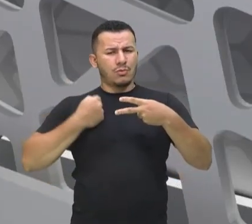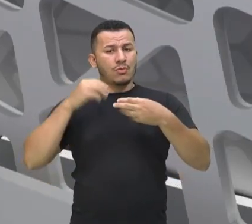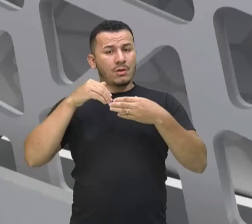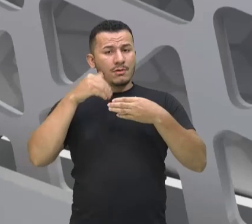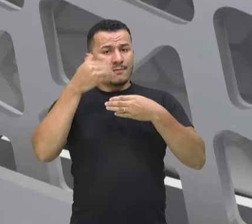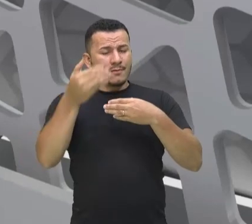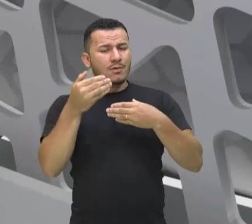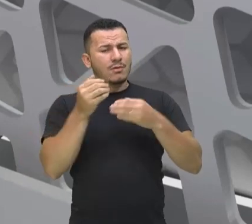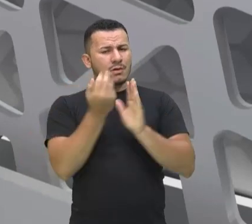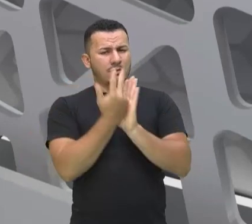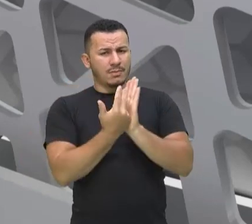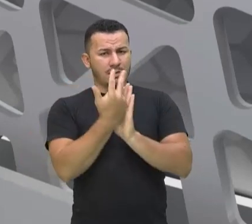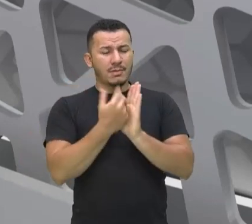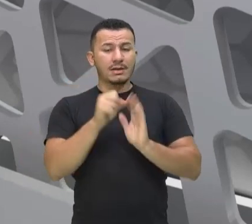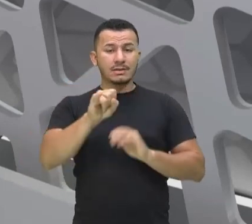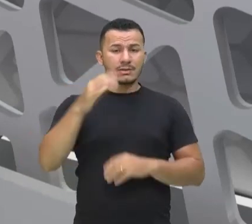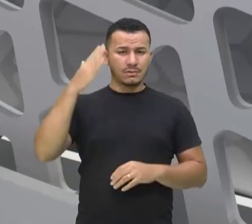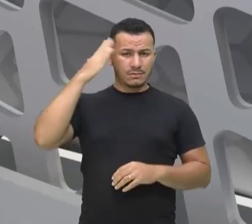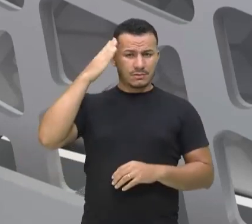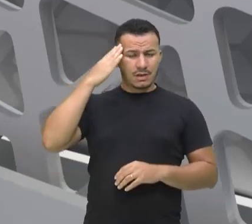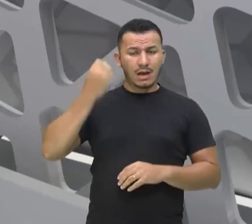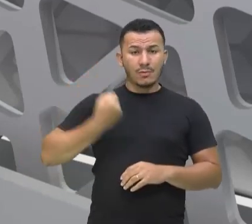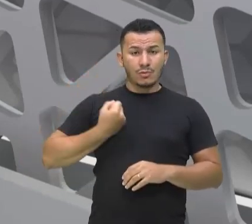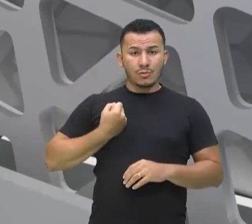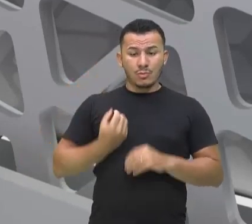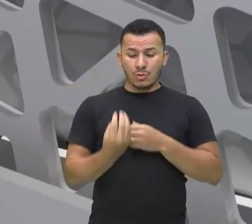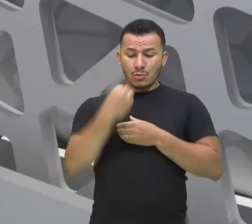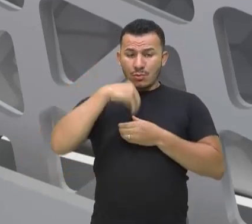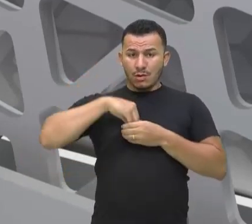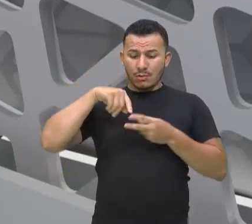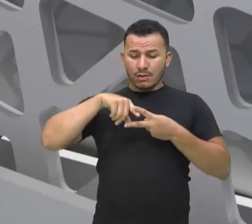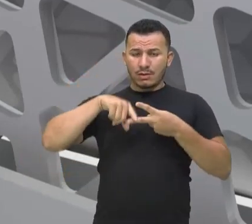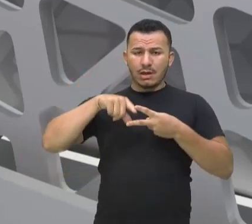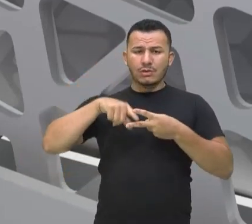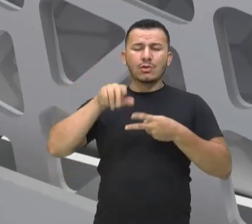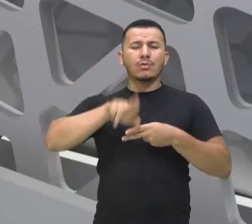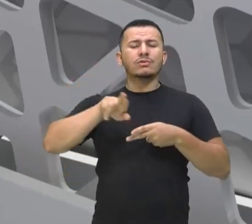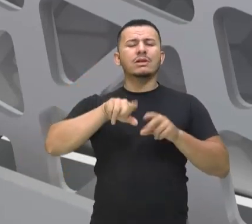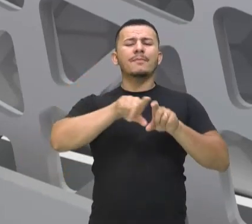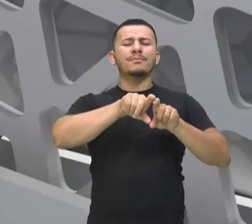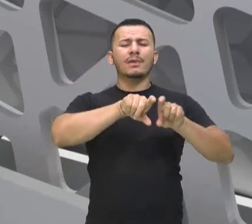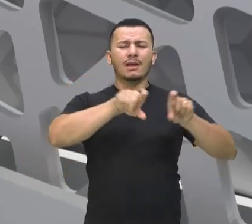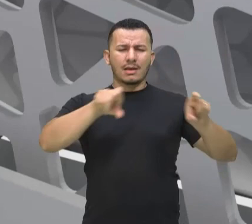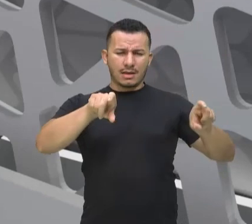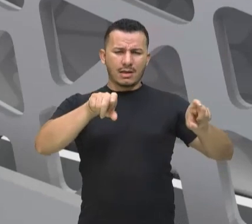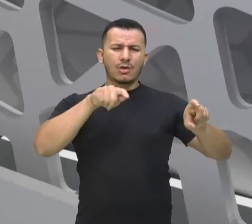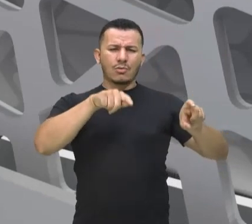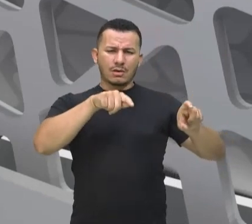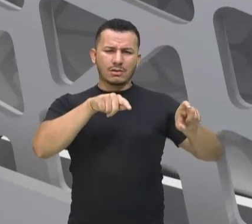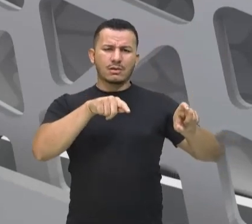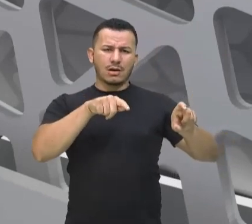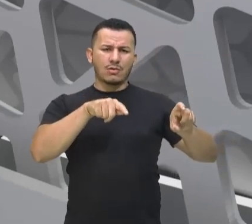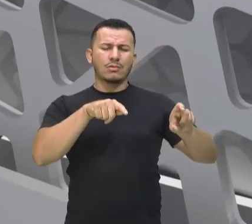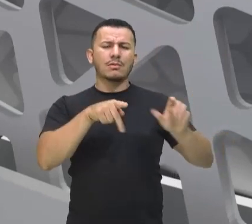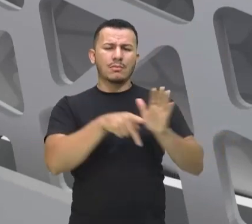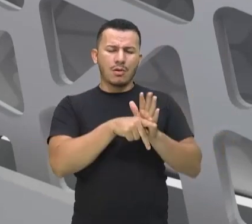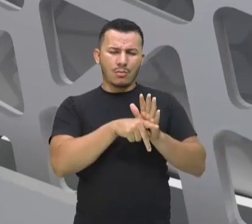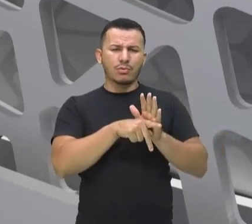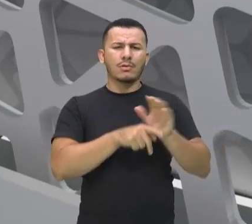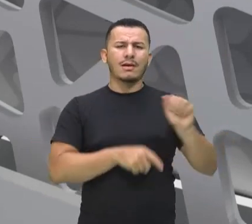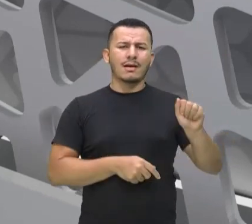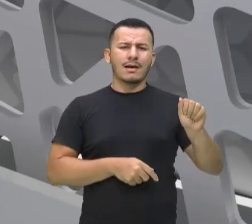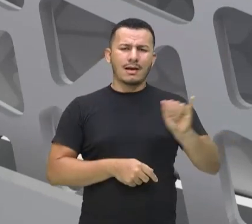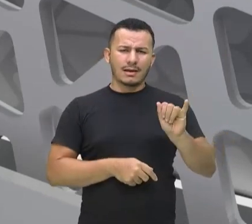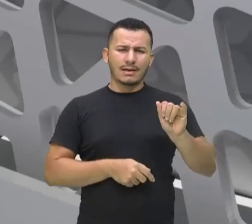você souber já o valor do ângulo interno, você aplica só a equação de ângulo externo mais ângulo externo